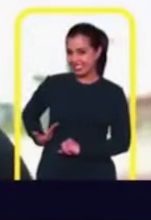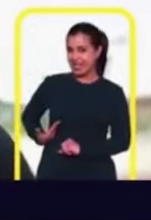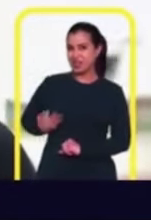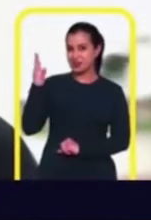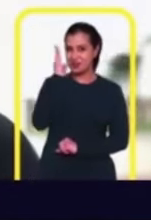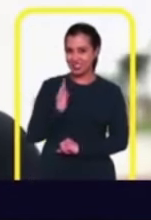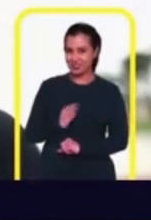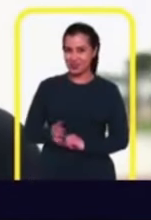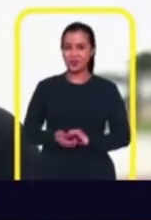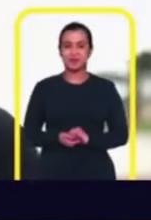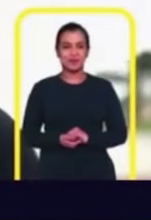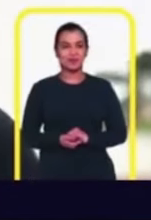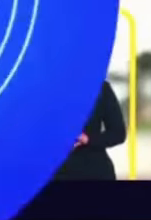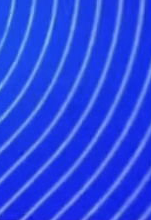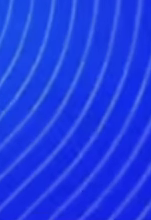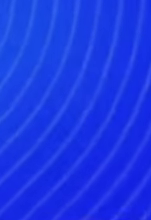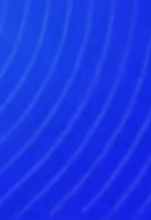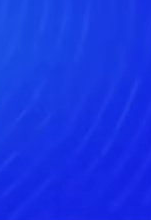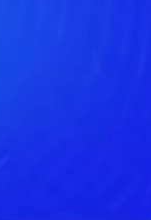presidência da República.